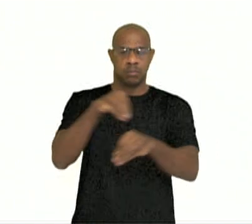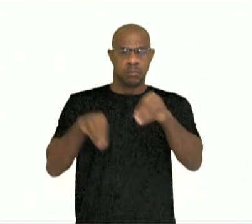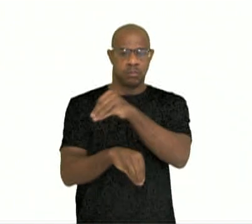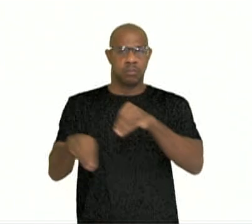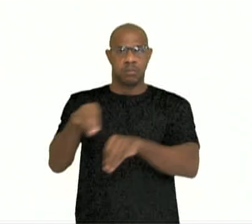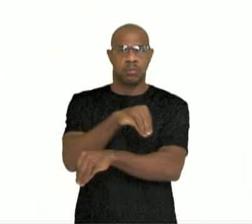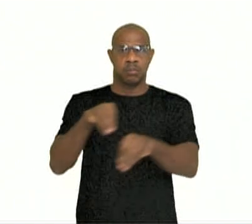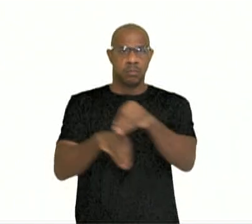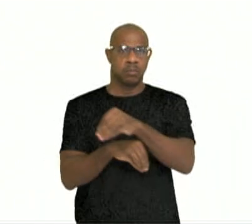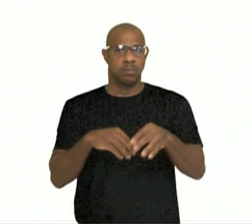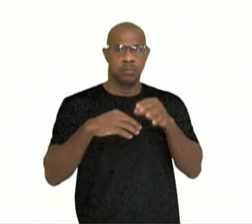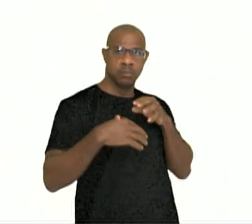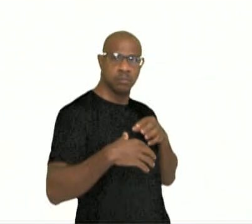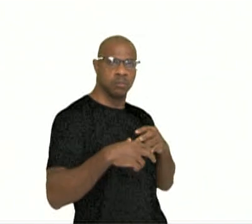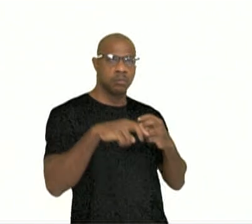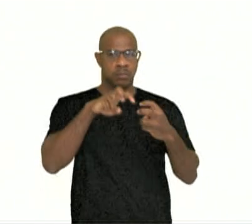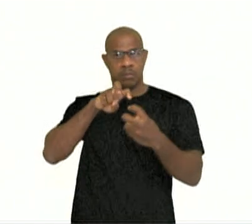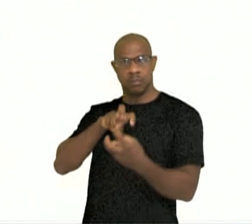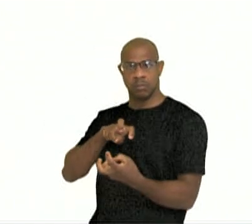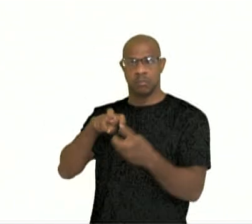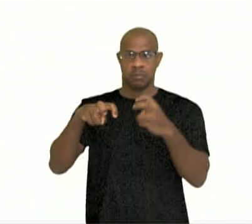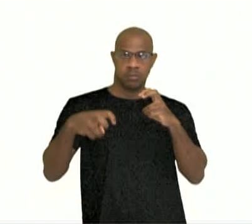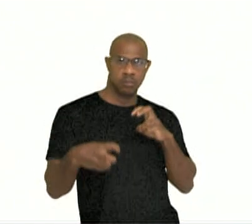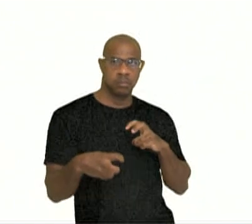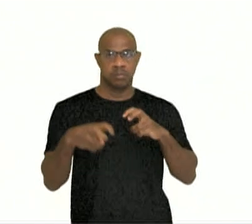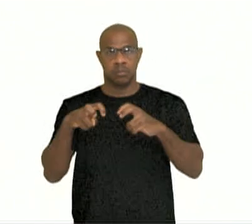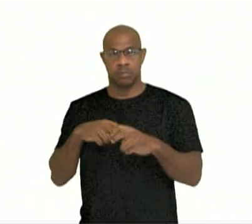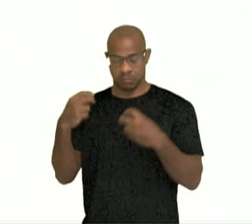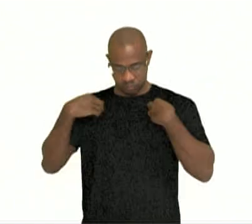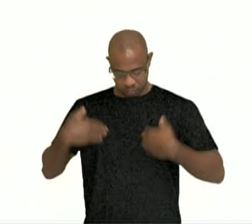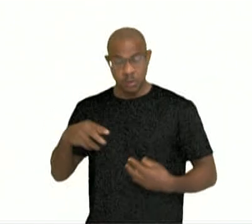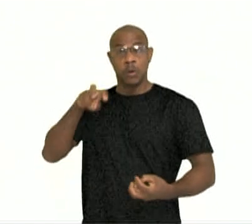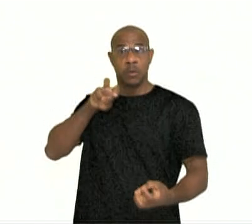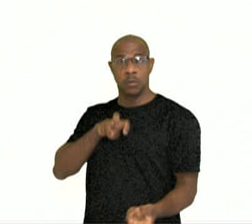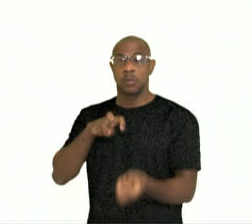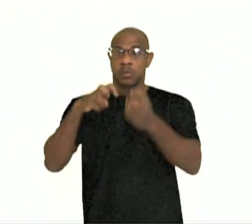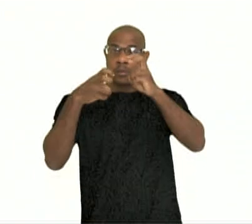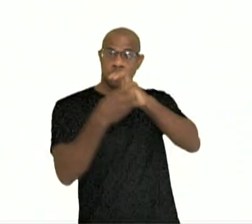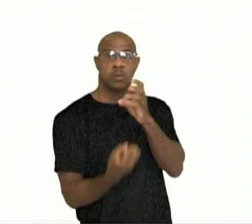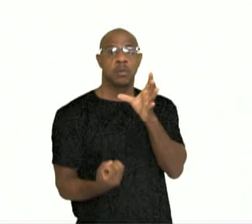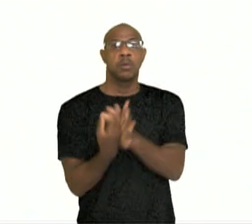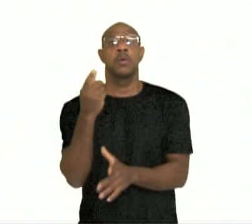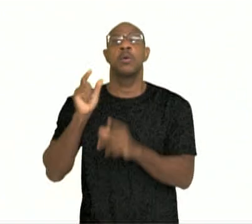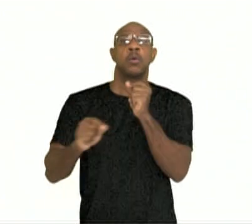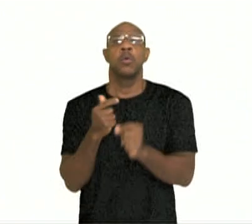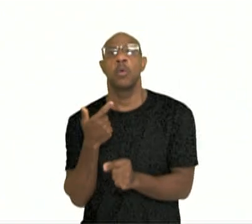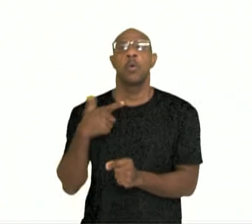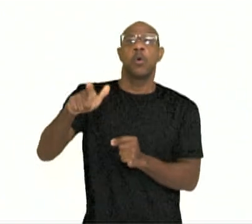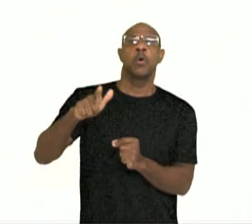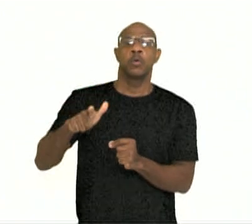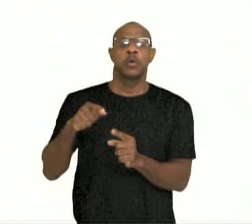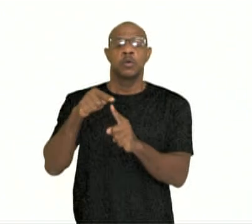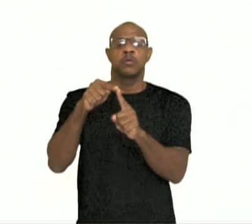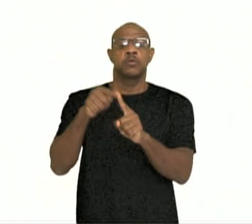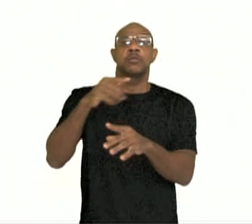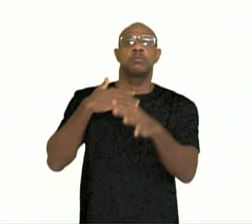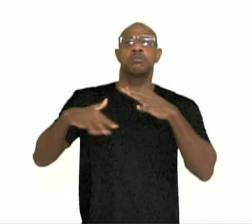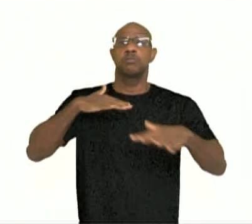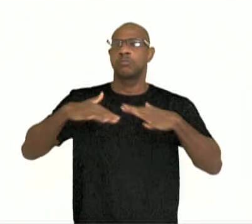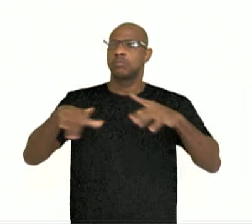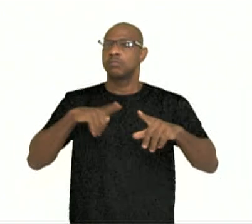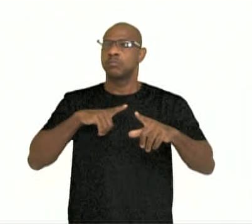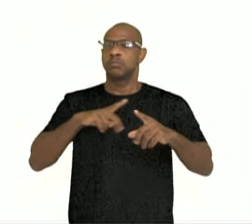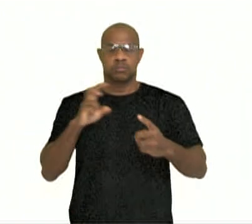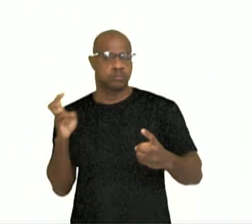isso? Espera um pouquinho aí. A partir da ginga é que surgem os outros movimentos de ataque